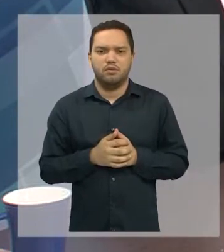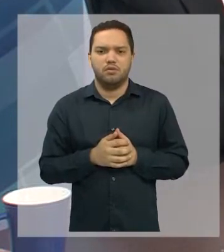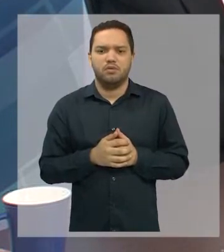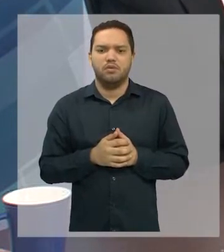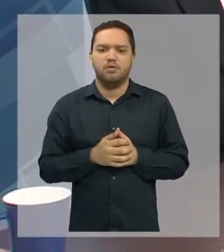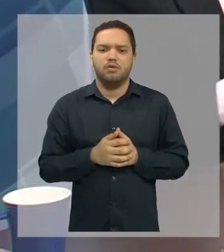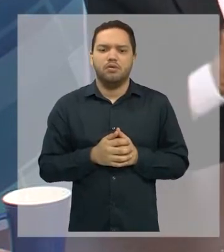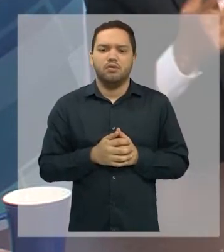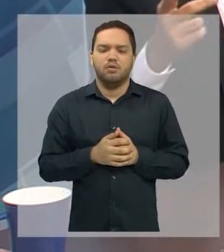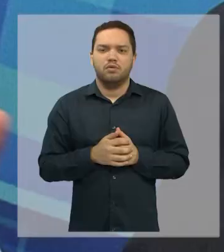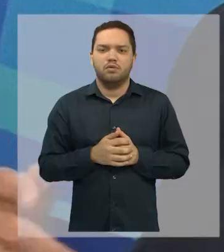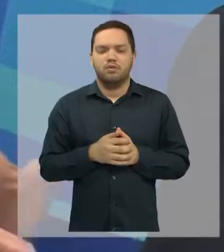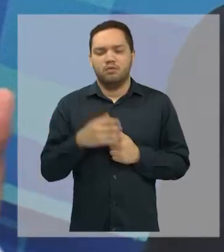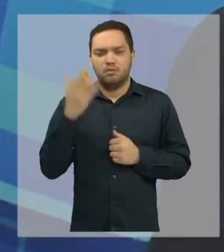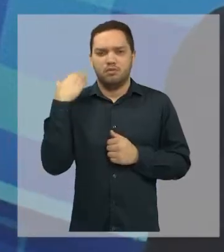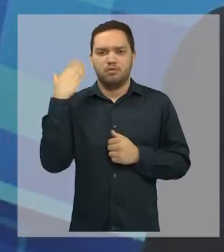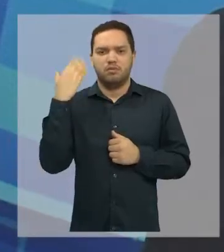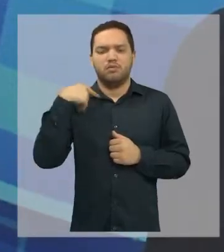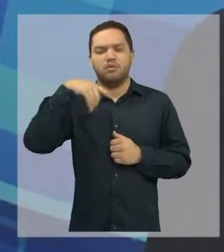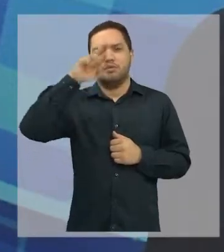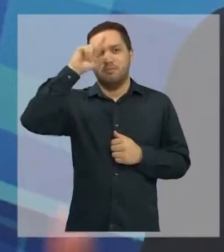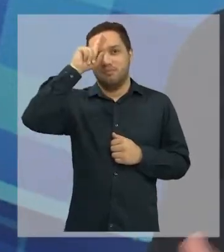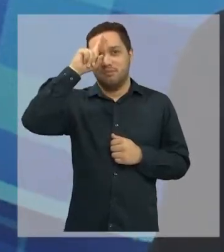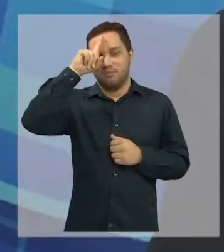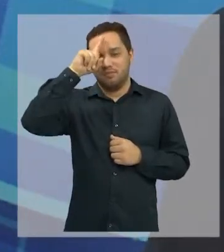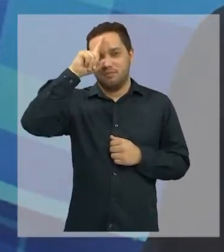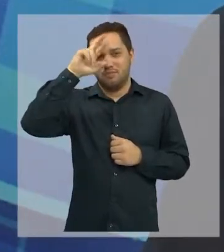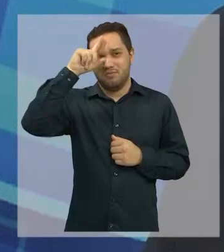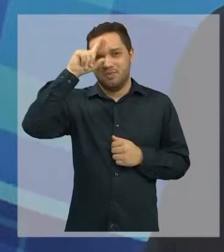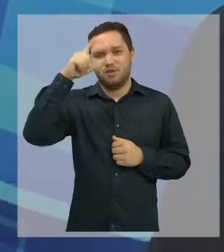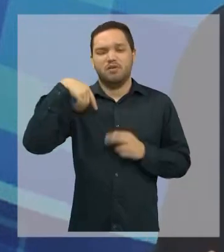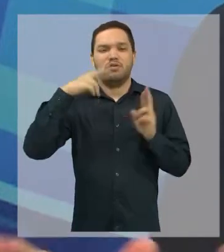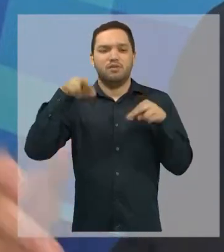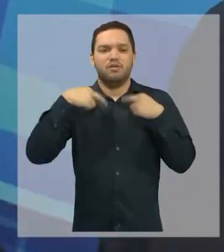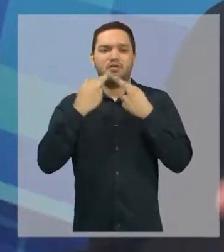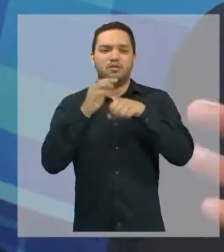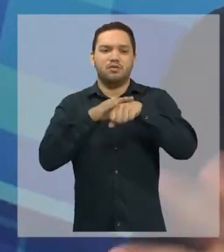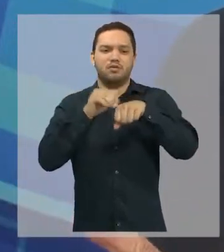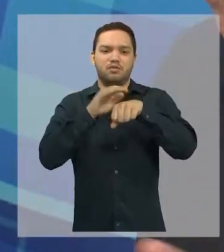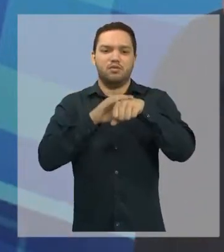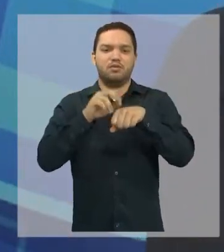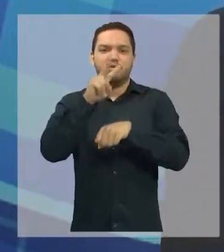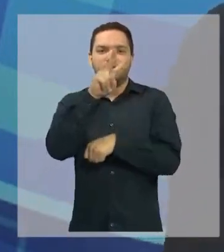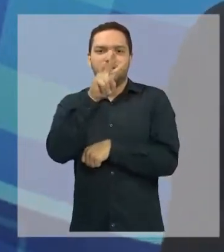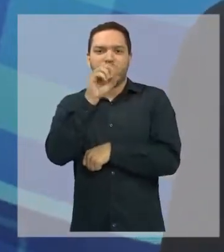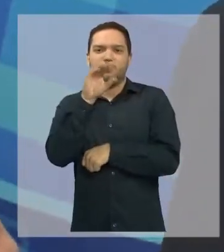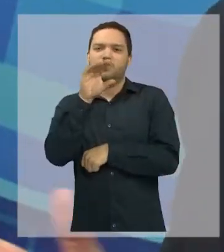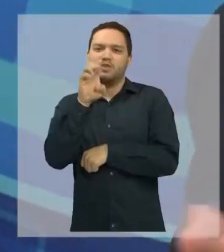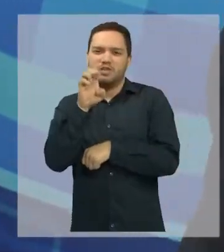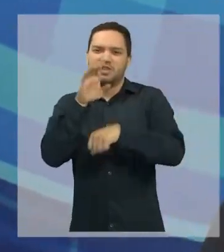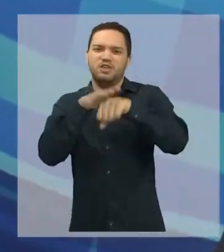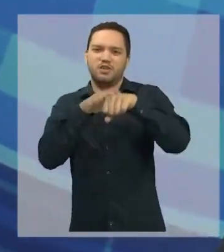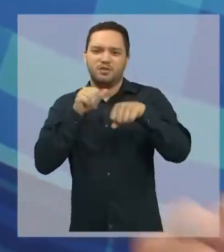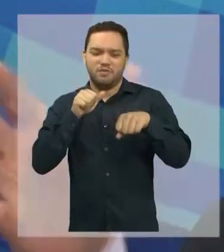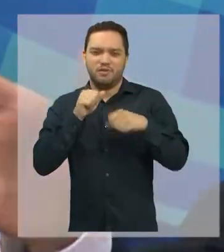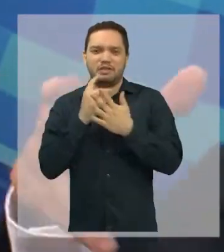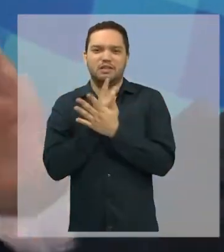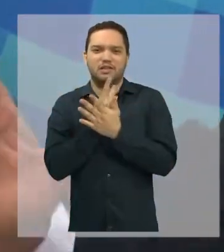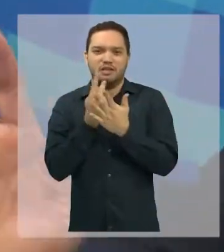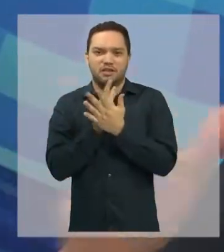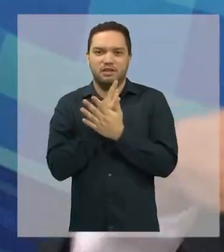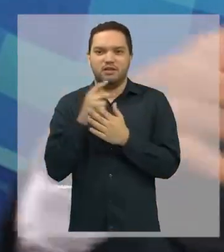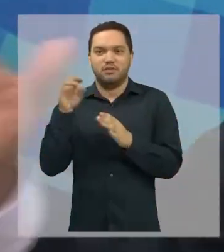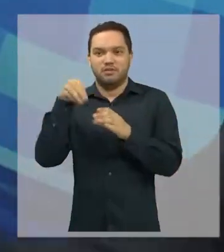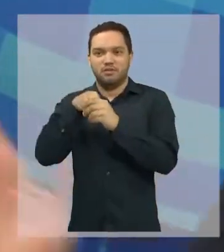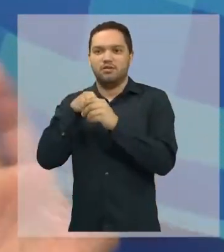prática forense é mínima e eu uma vez cometi uma gafe numa audiência, eu chamei um juiz de você. Porque no campus